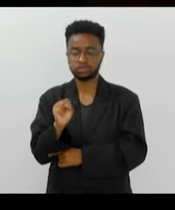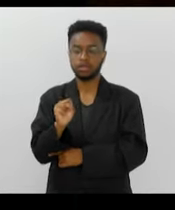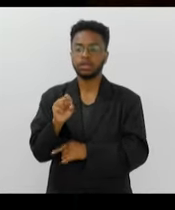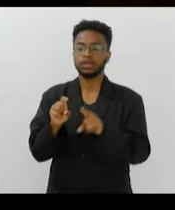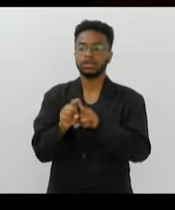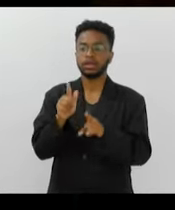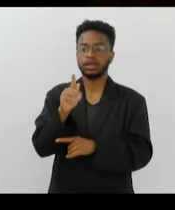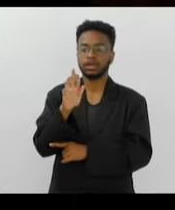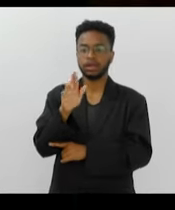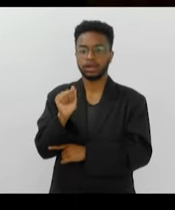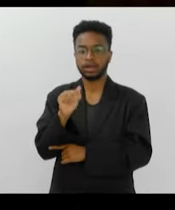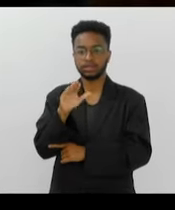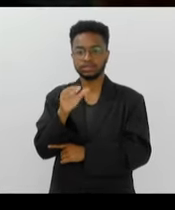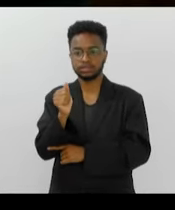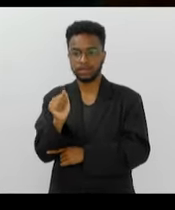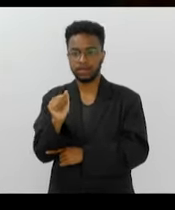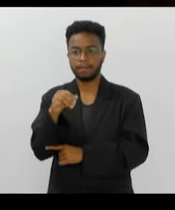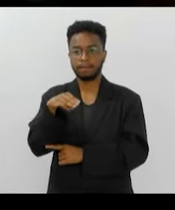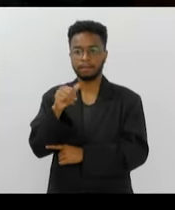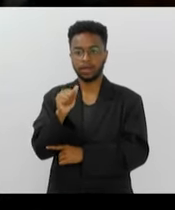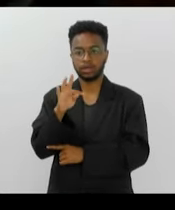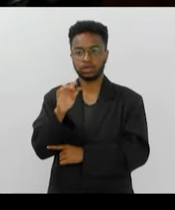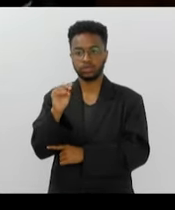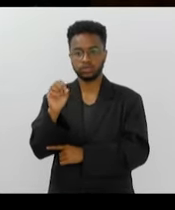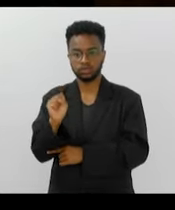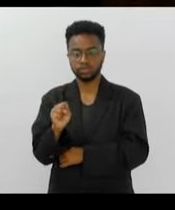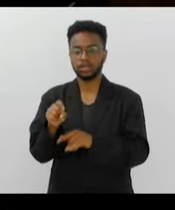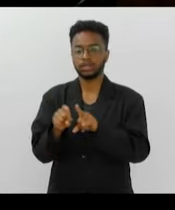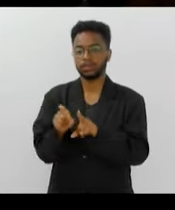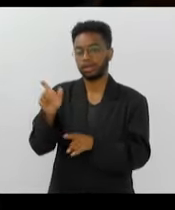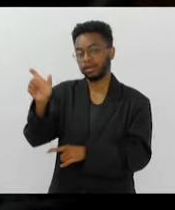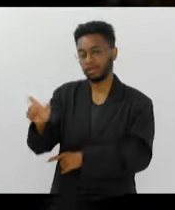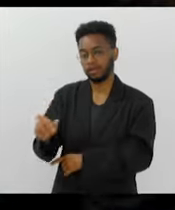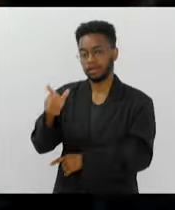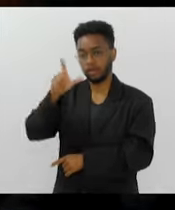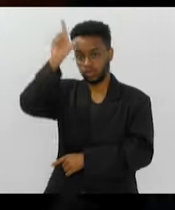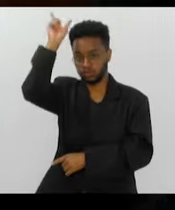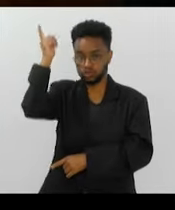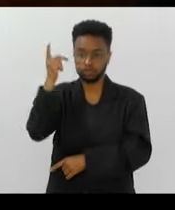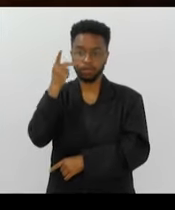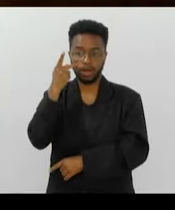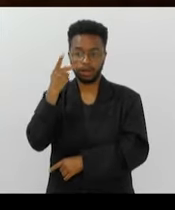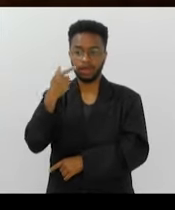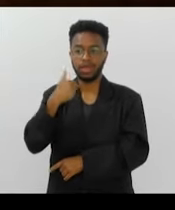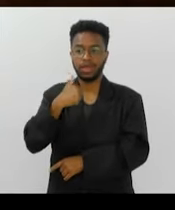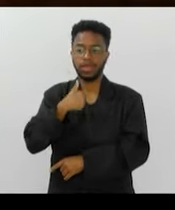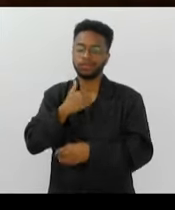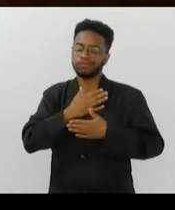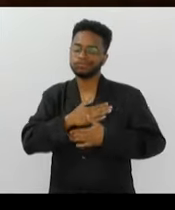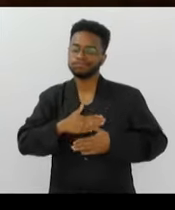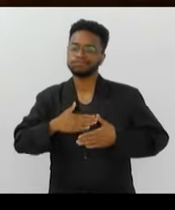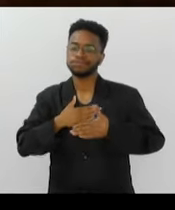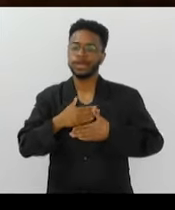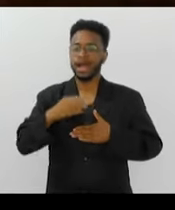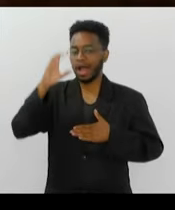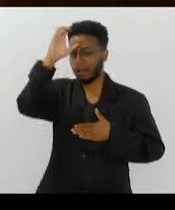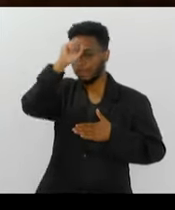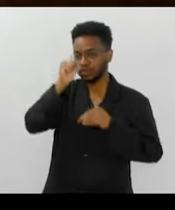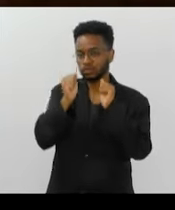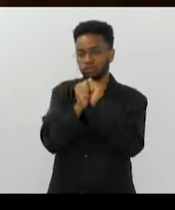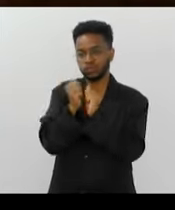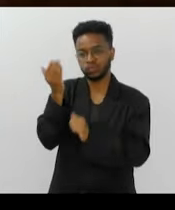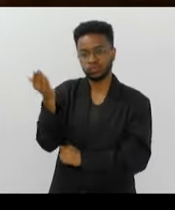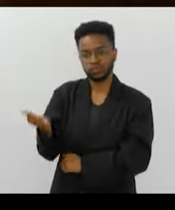o nosso querido Paulo que aqui a honra de ser uma aprendiz desse Nobre